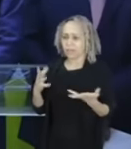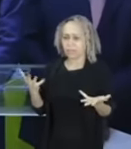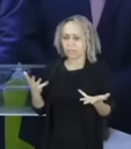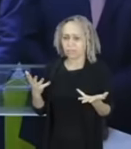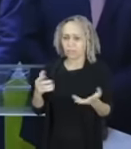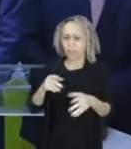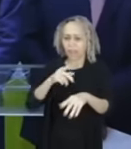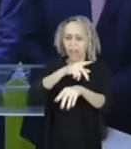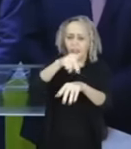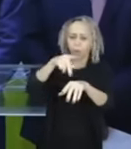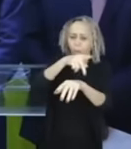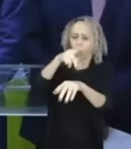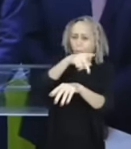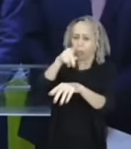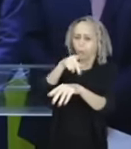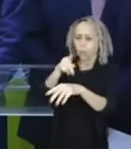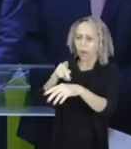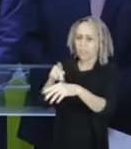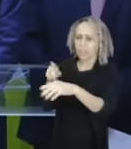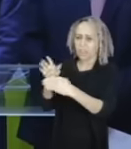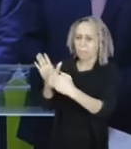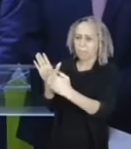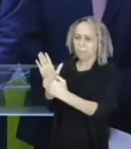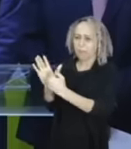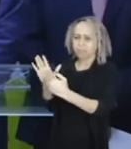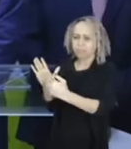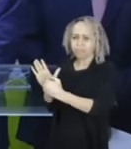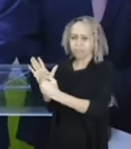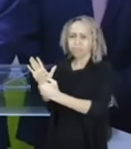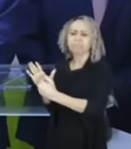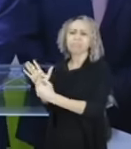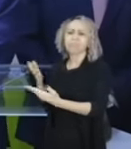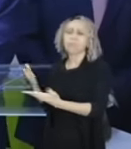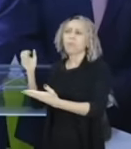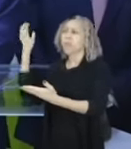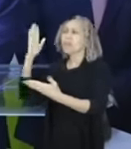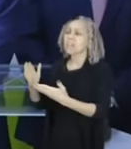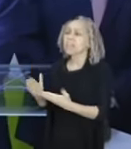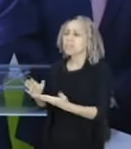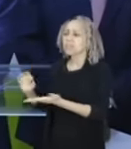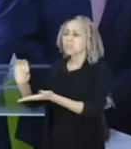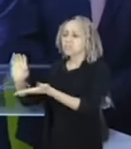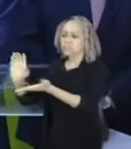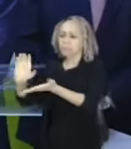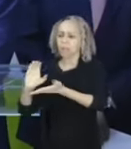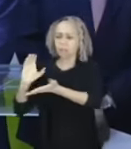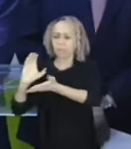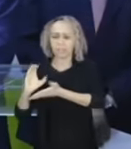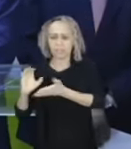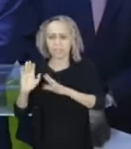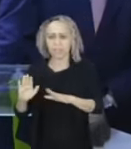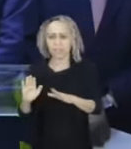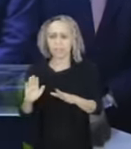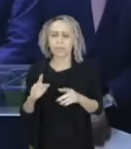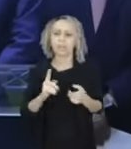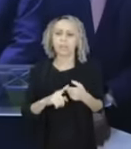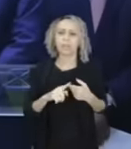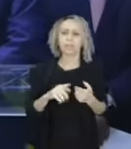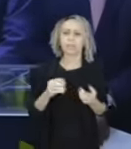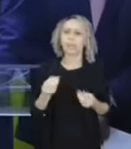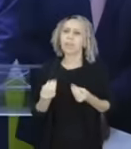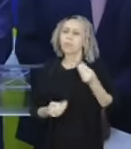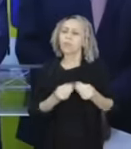porque para poder entrar dinheiro para a união para o governo federal para doação precisa